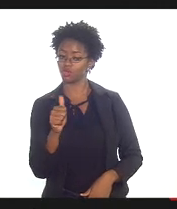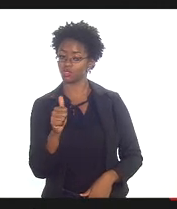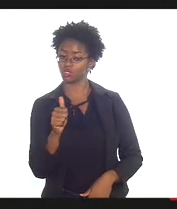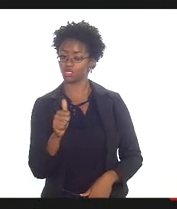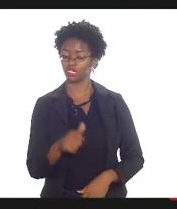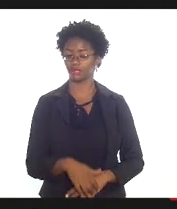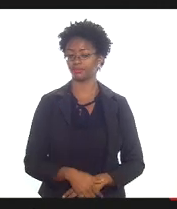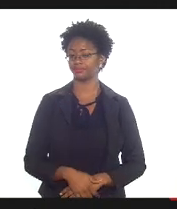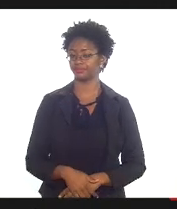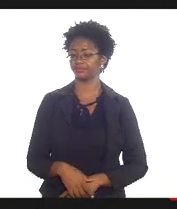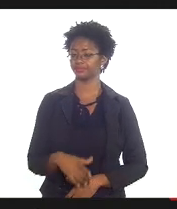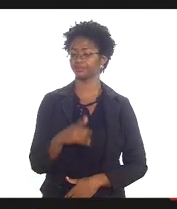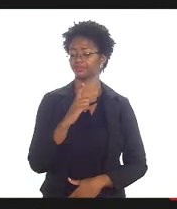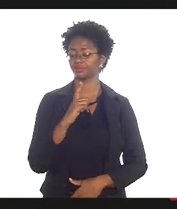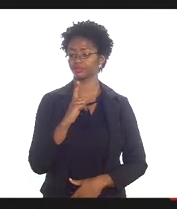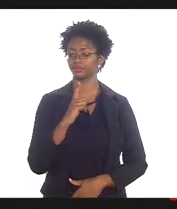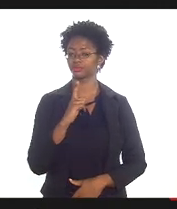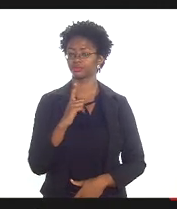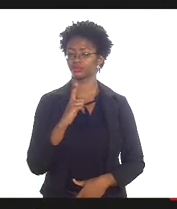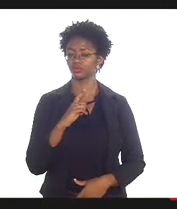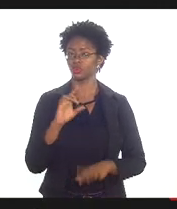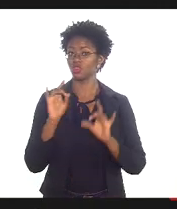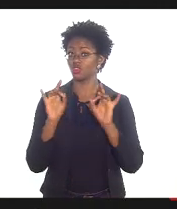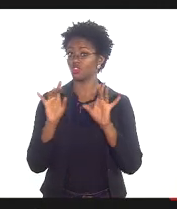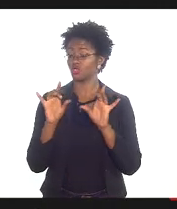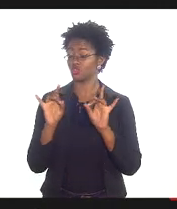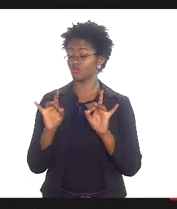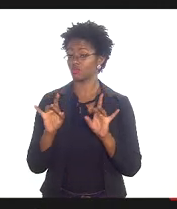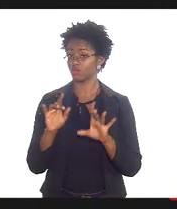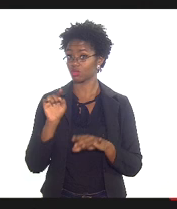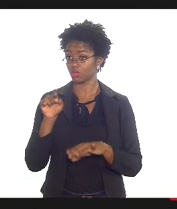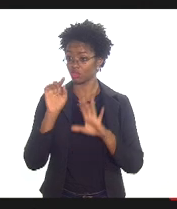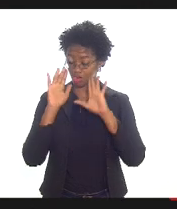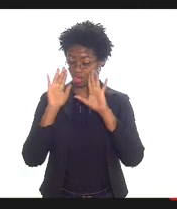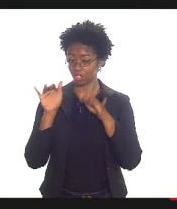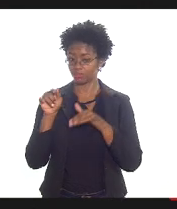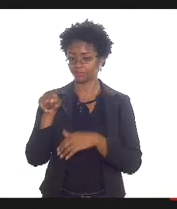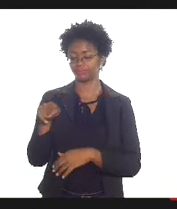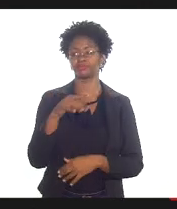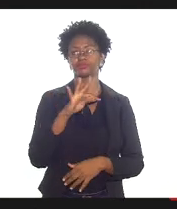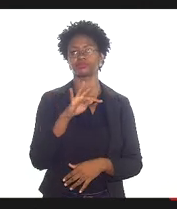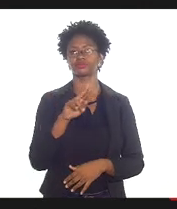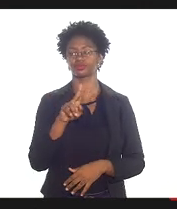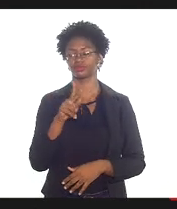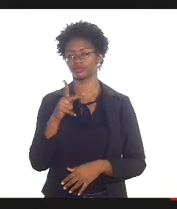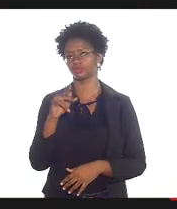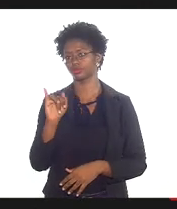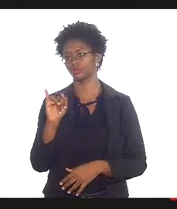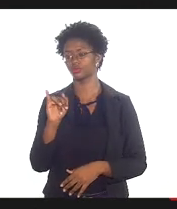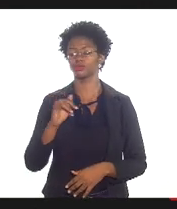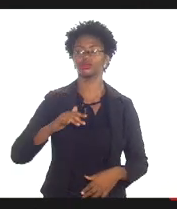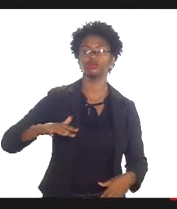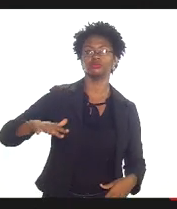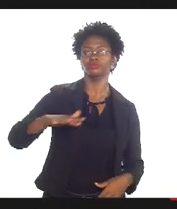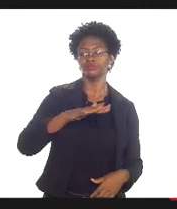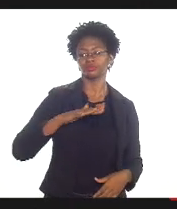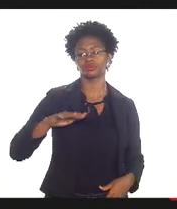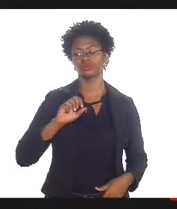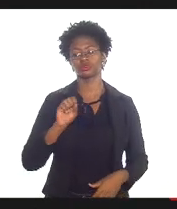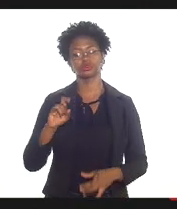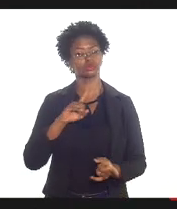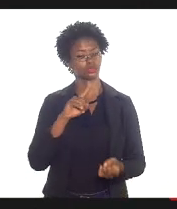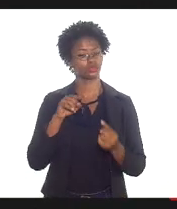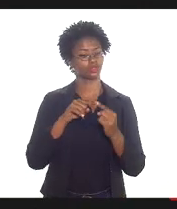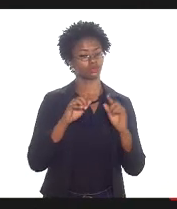existe uma especificidade. O campo de Tupi é um campo que foi oriundo